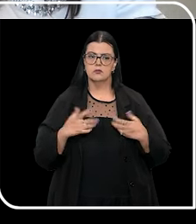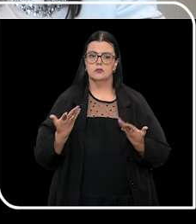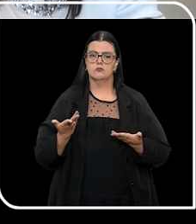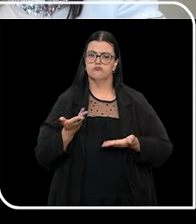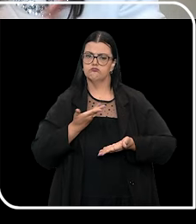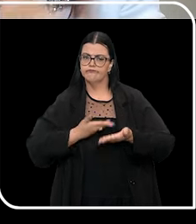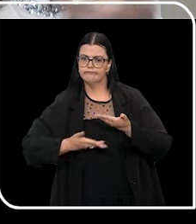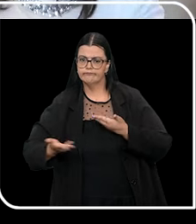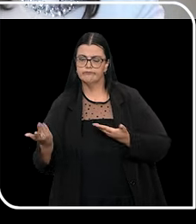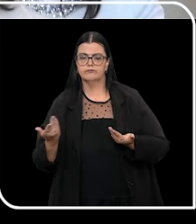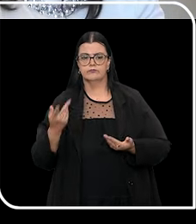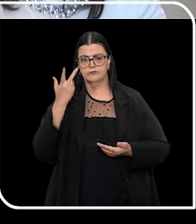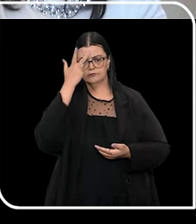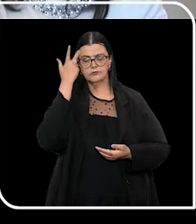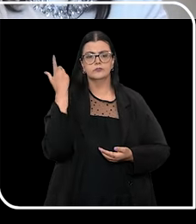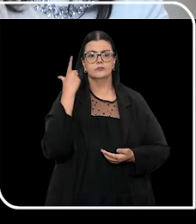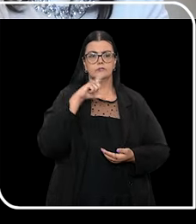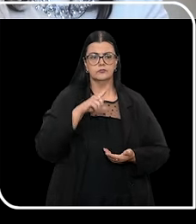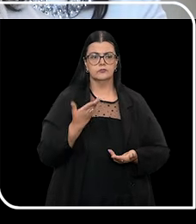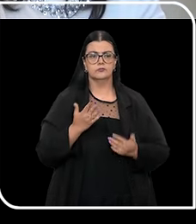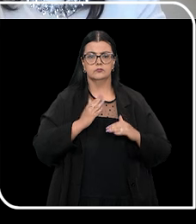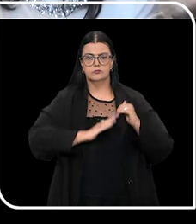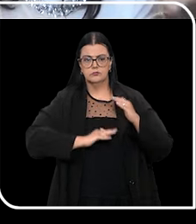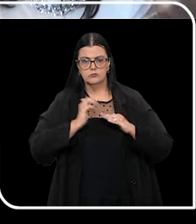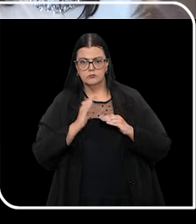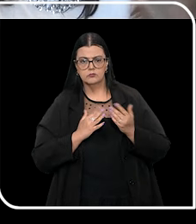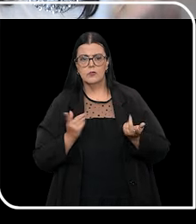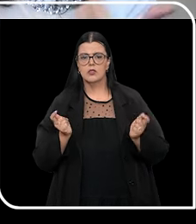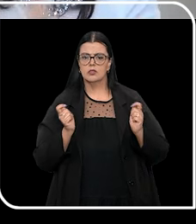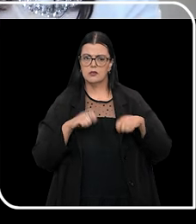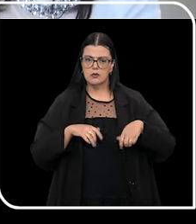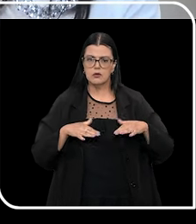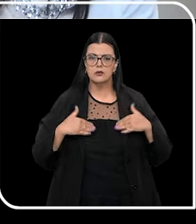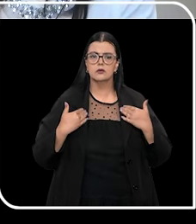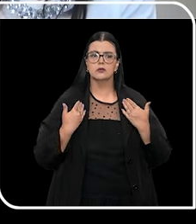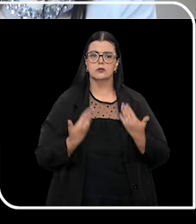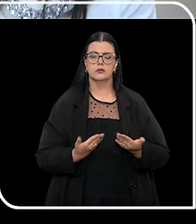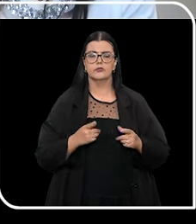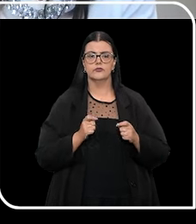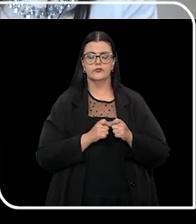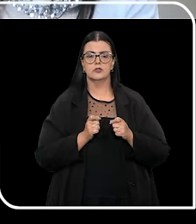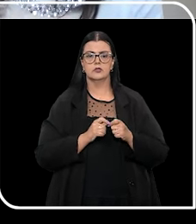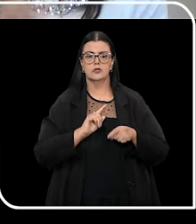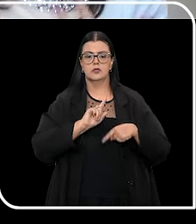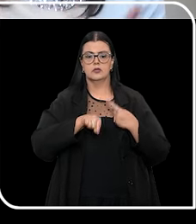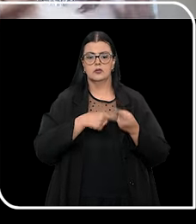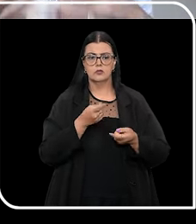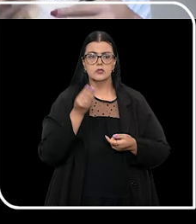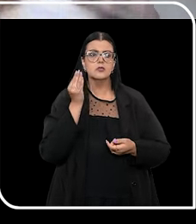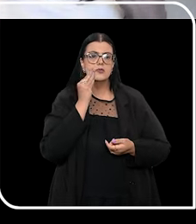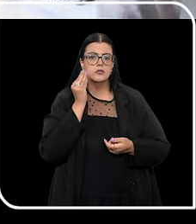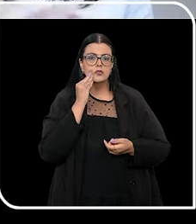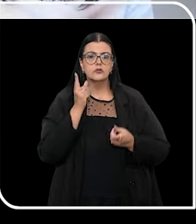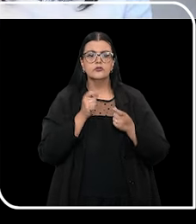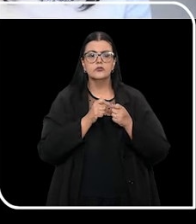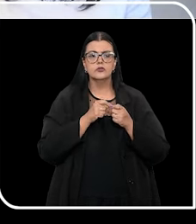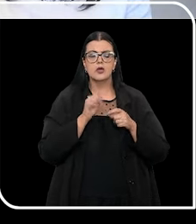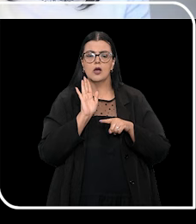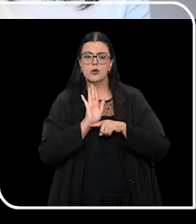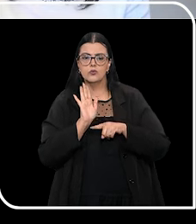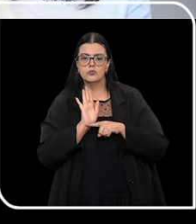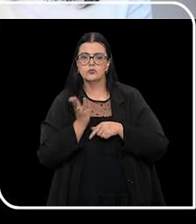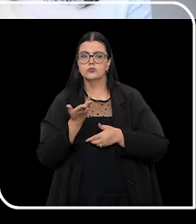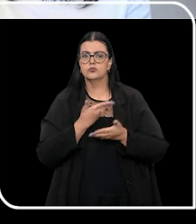ouvir ver até onde a pessoa consegue executar dá chance dela fazer para depois eu tentar ver o que que eu posso